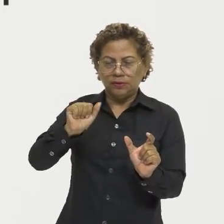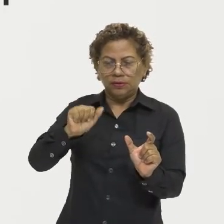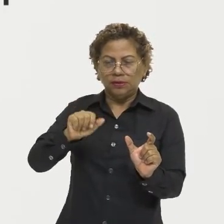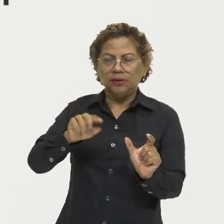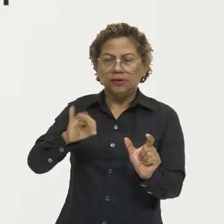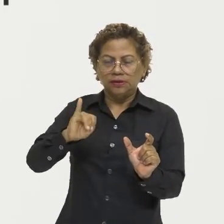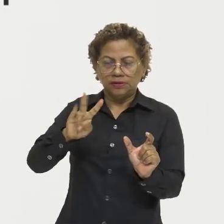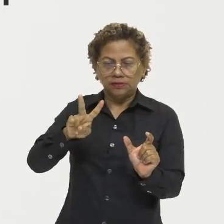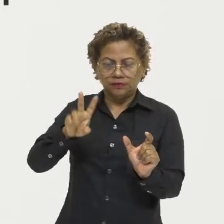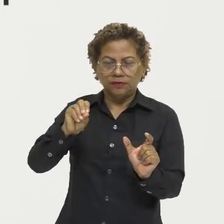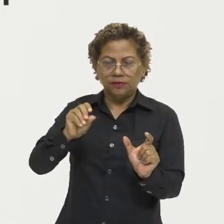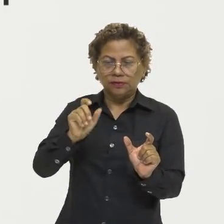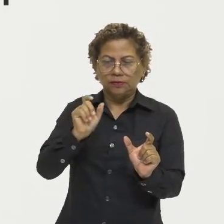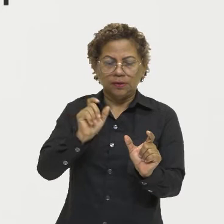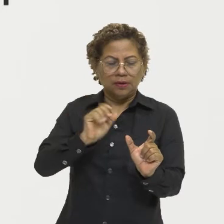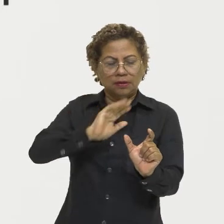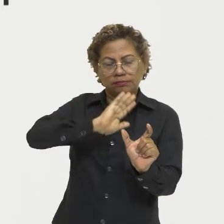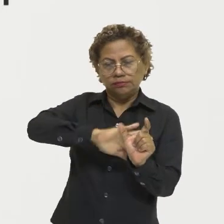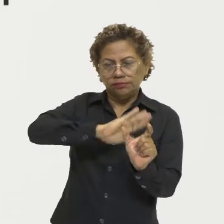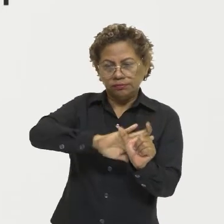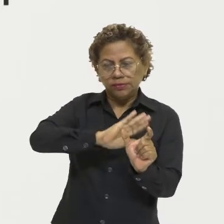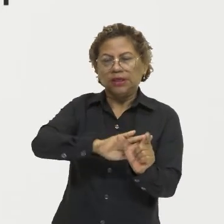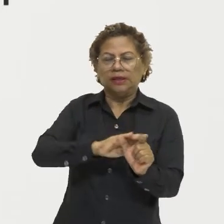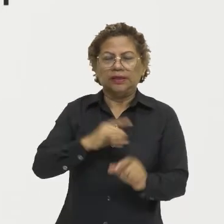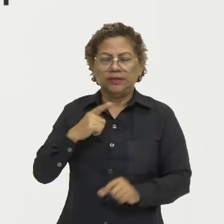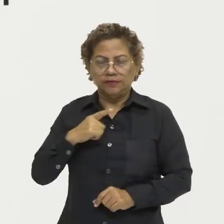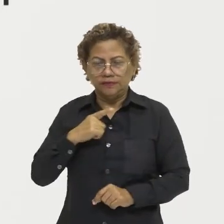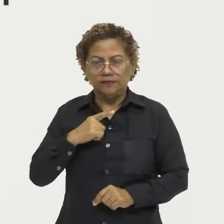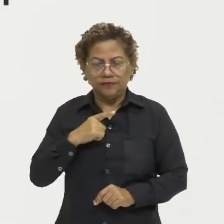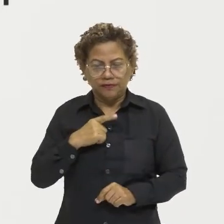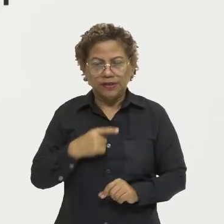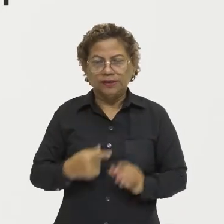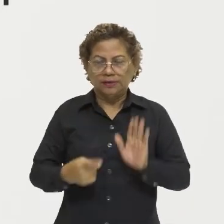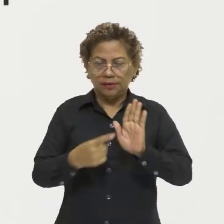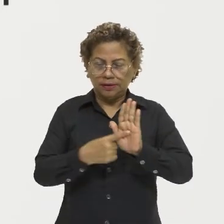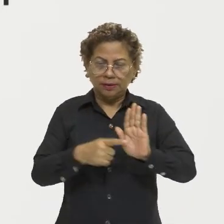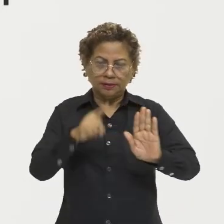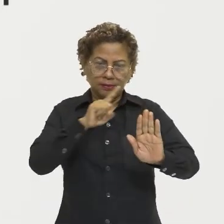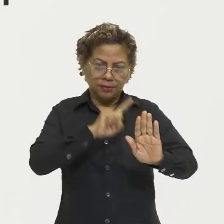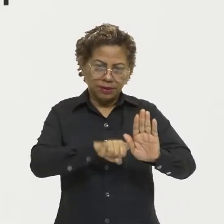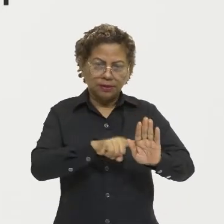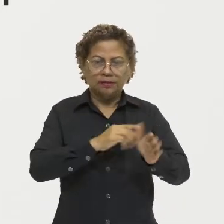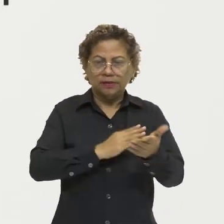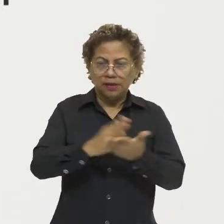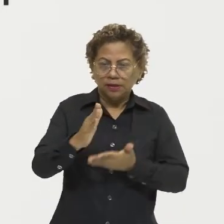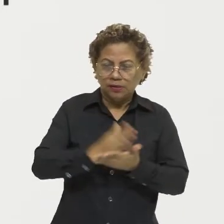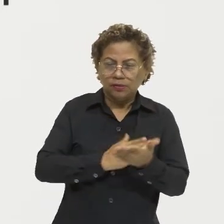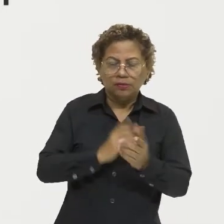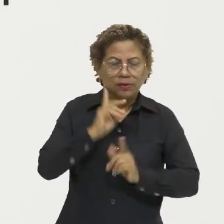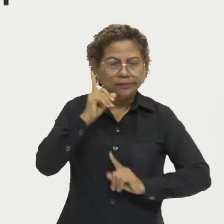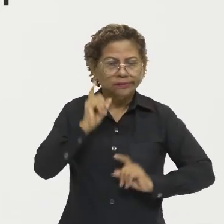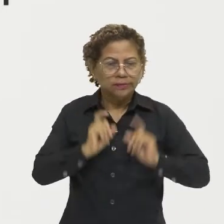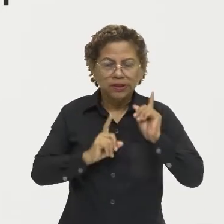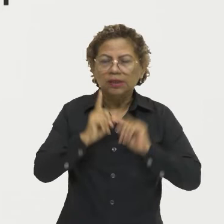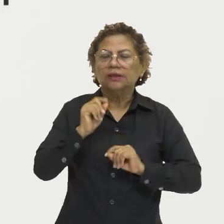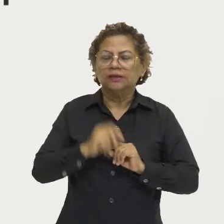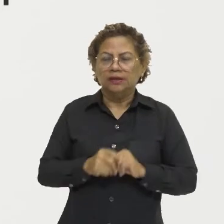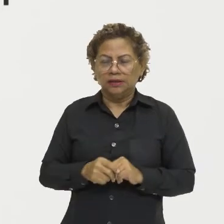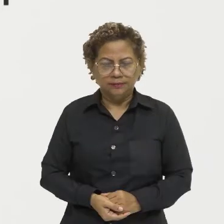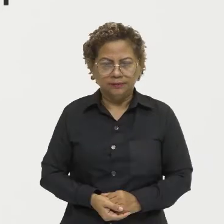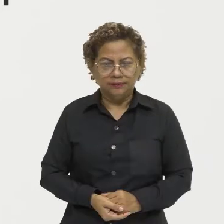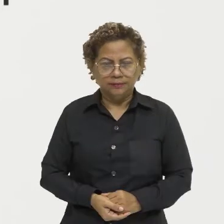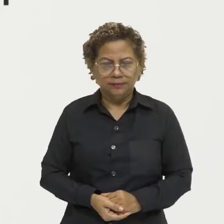palavras significa que nós vamos ter as metáforas, né? Nós vamos ter algumas expressões, né? Como as figuras de